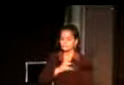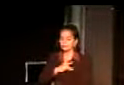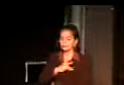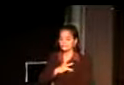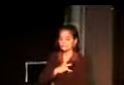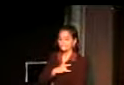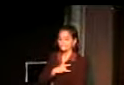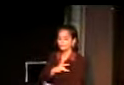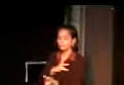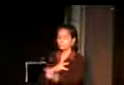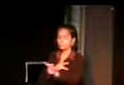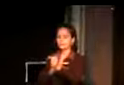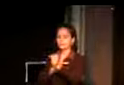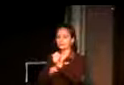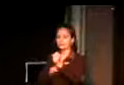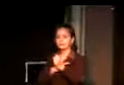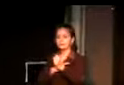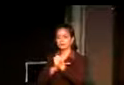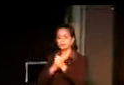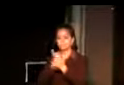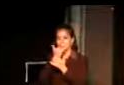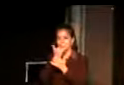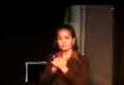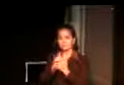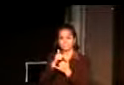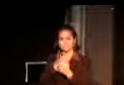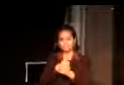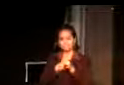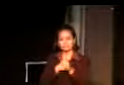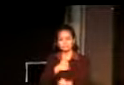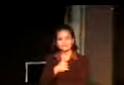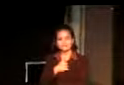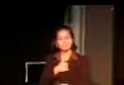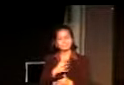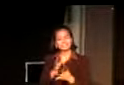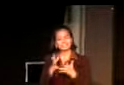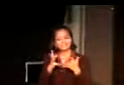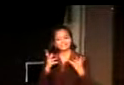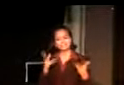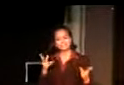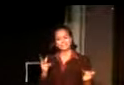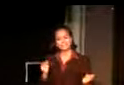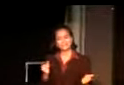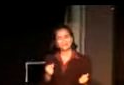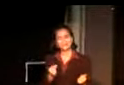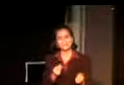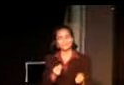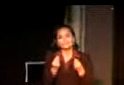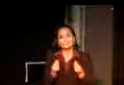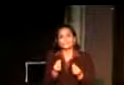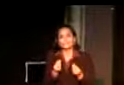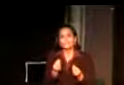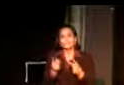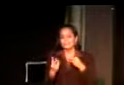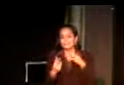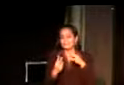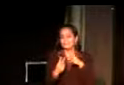Que coisa linda né Não consigo imaginar realmente aprender os detalhes desse